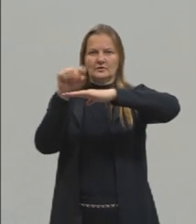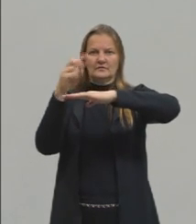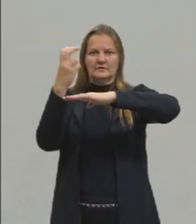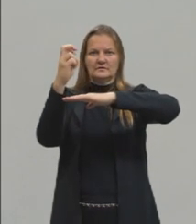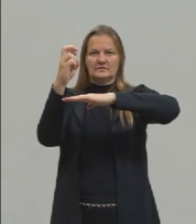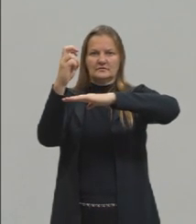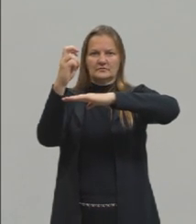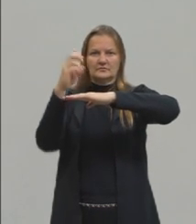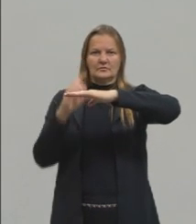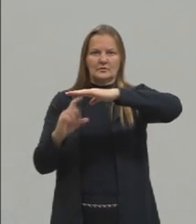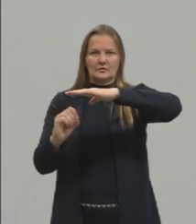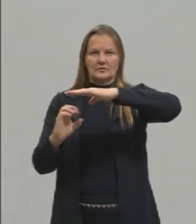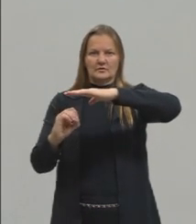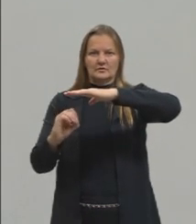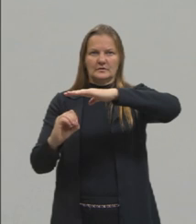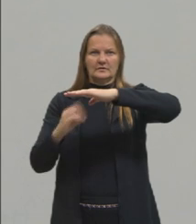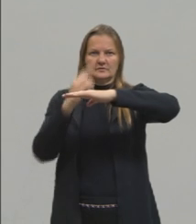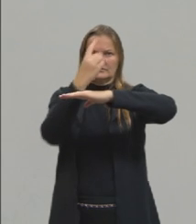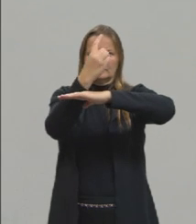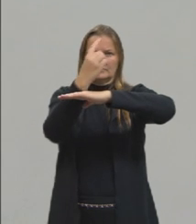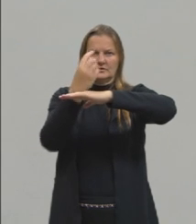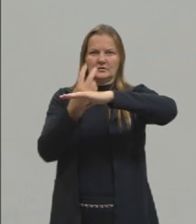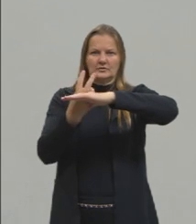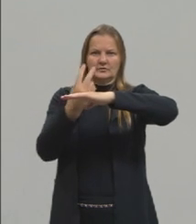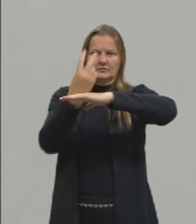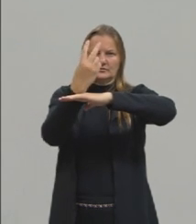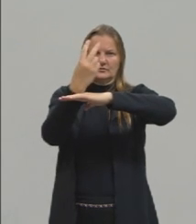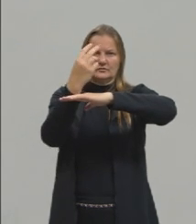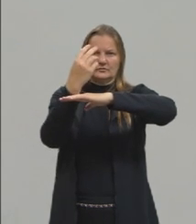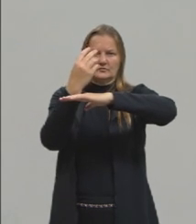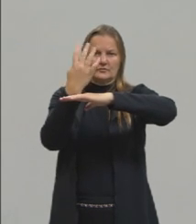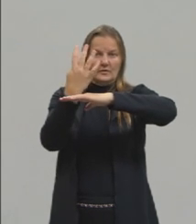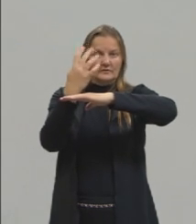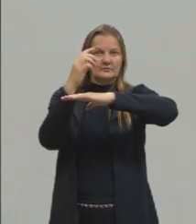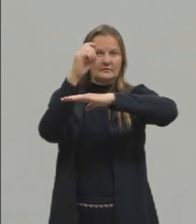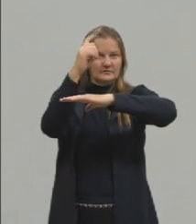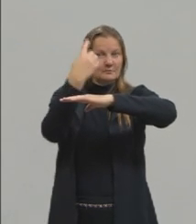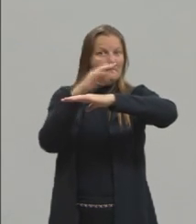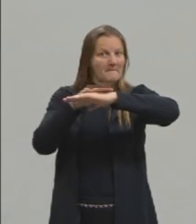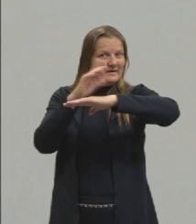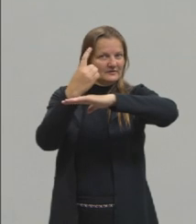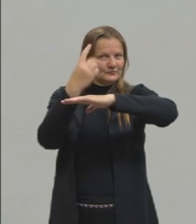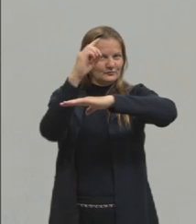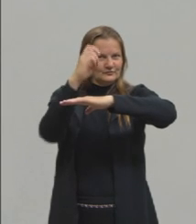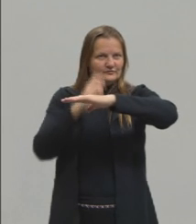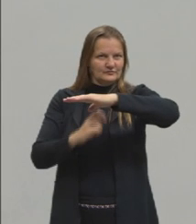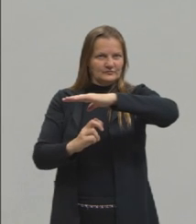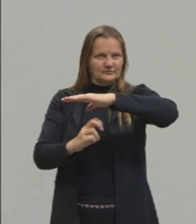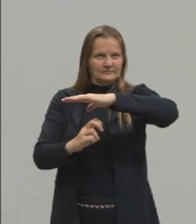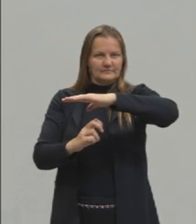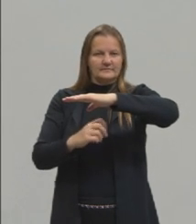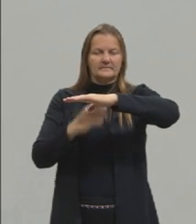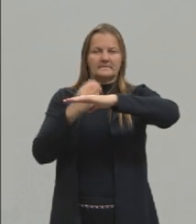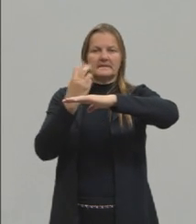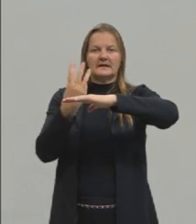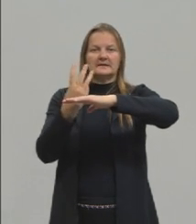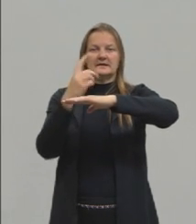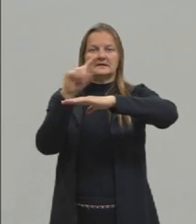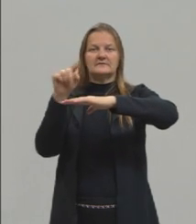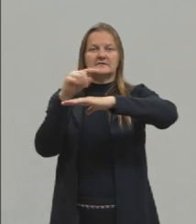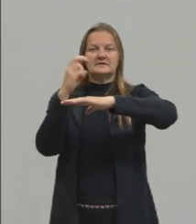um as duas viu 24 mais 15 1325 15